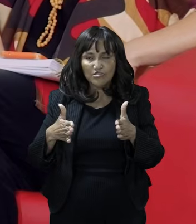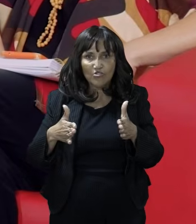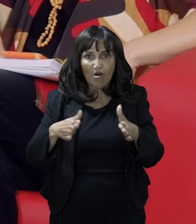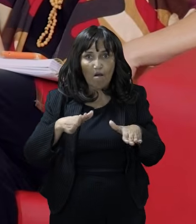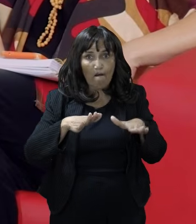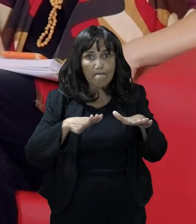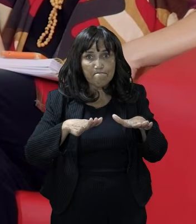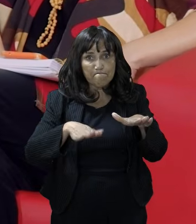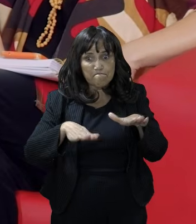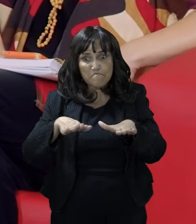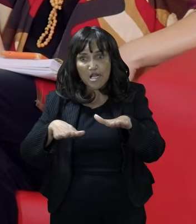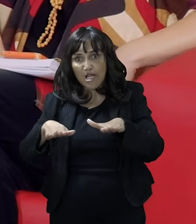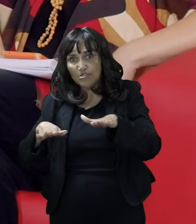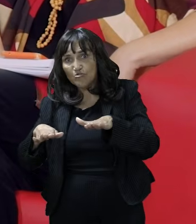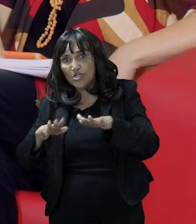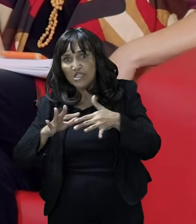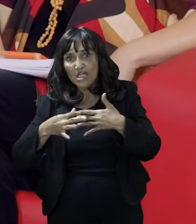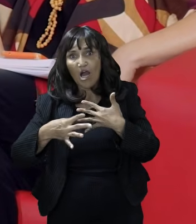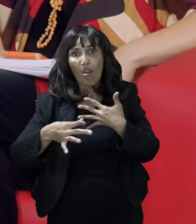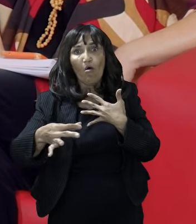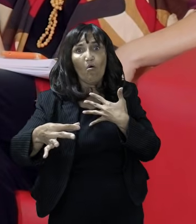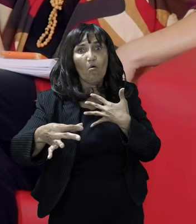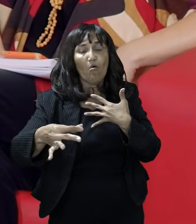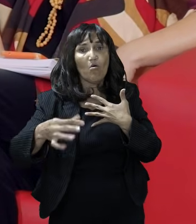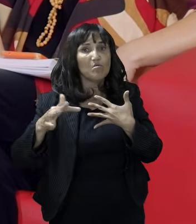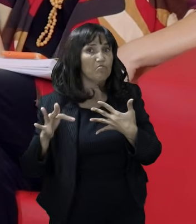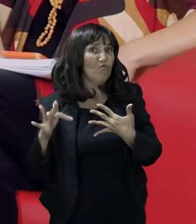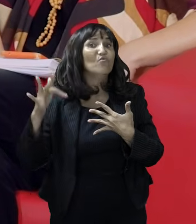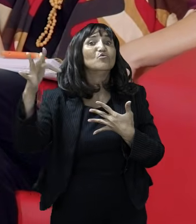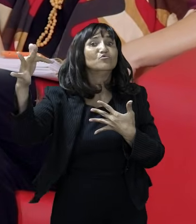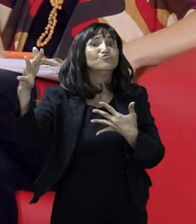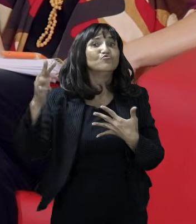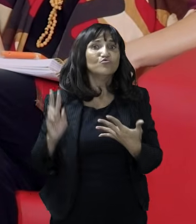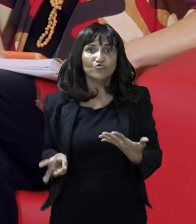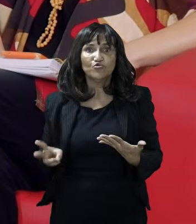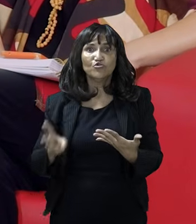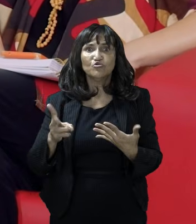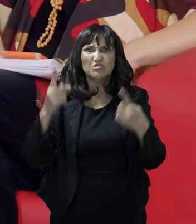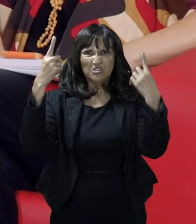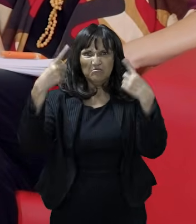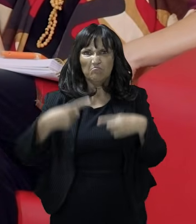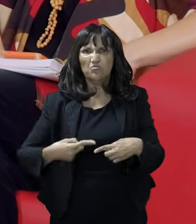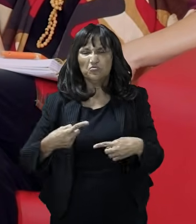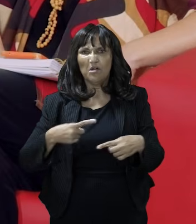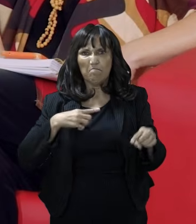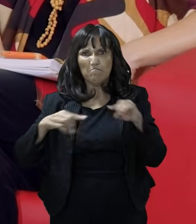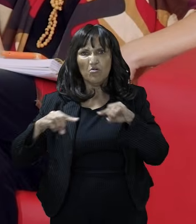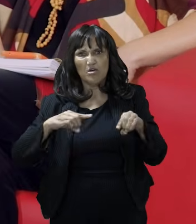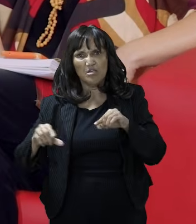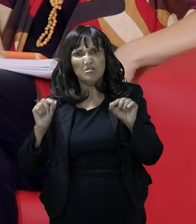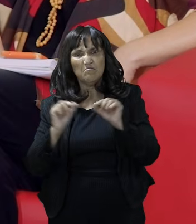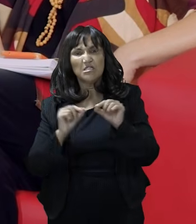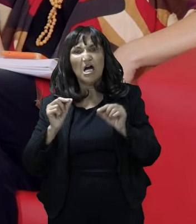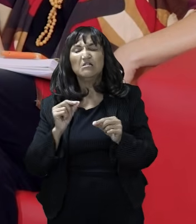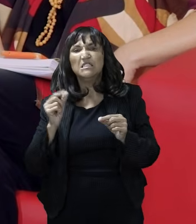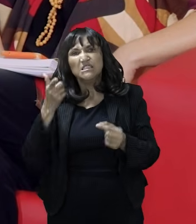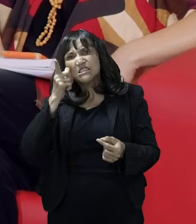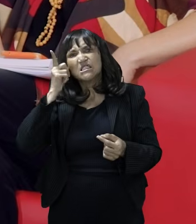mas o partido fica no sentido de continuar fazendo disputa política, elaborando, às vezes ganha eleição, às vezes